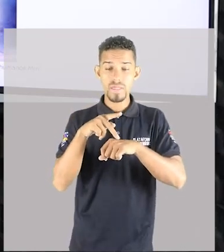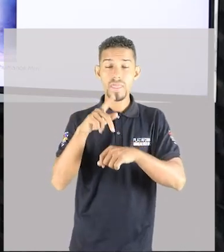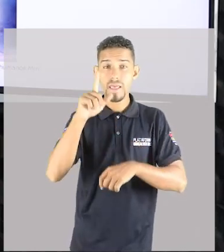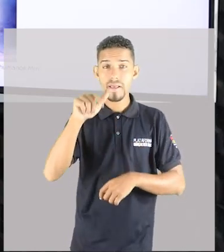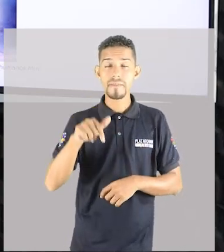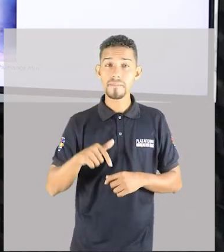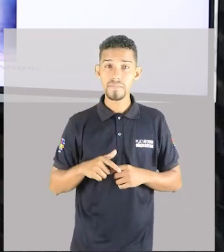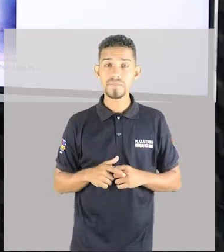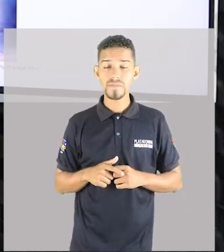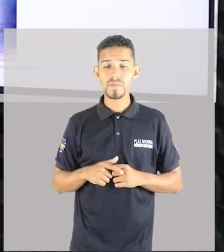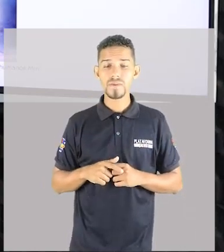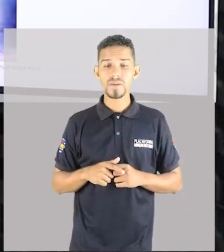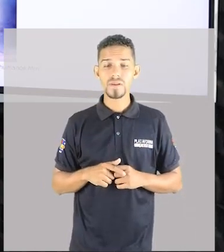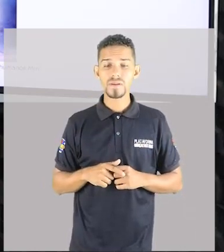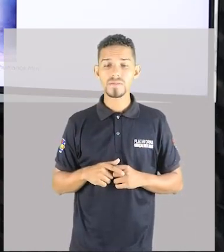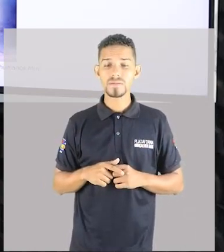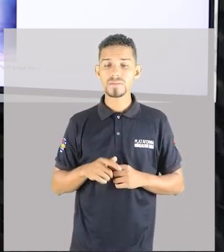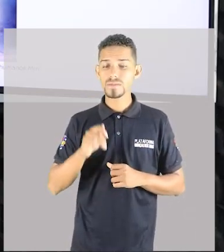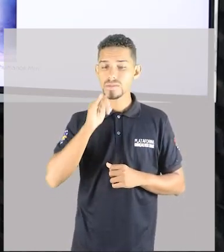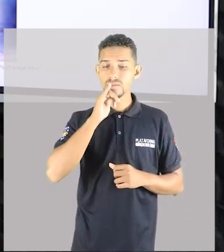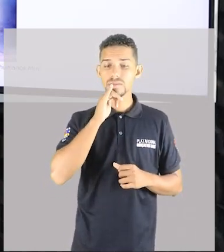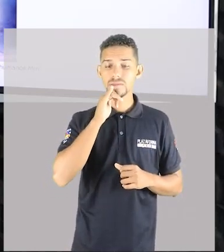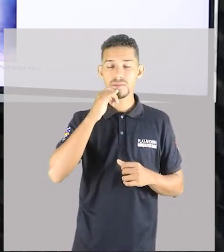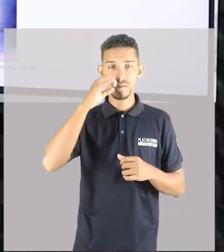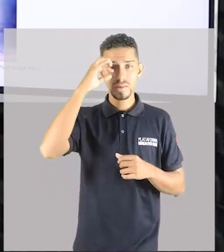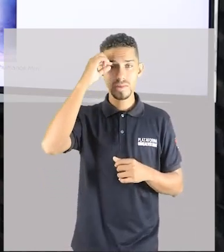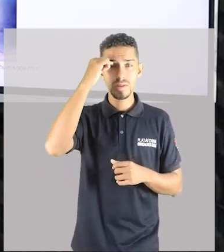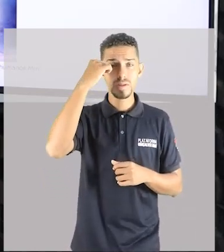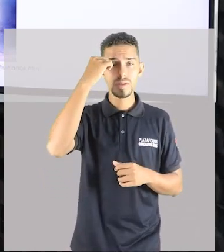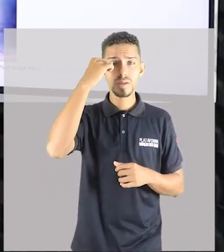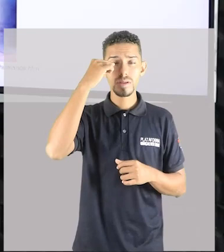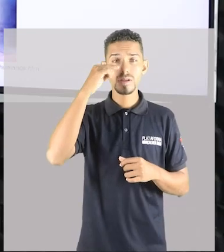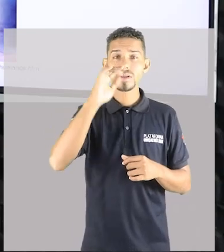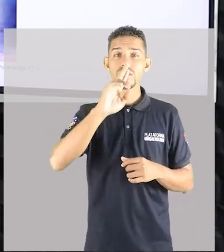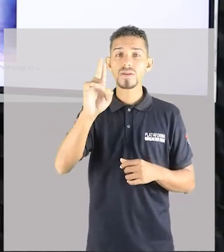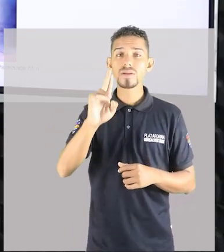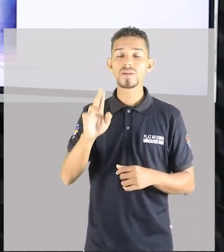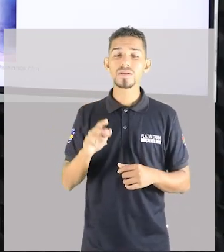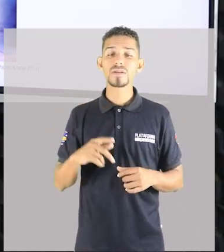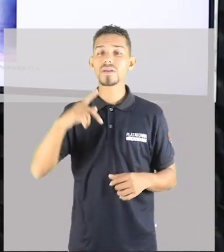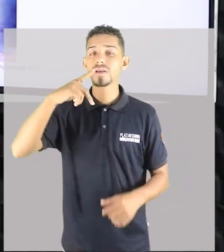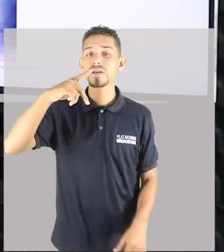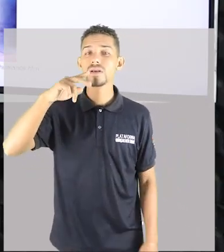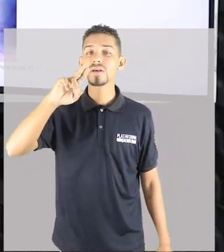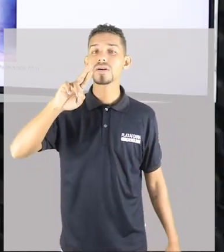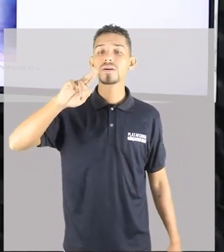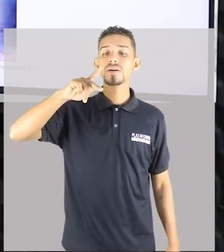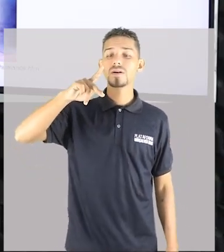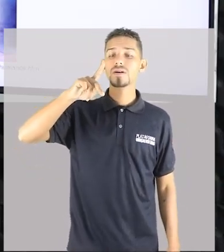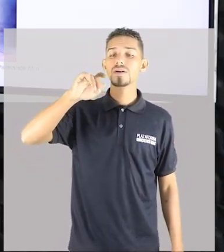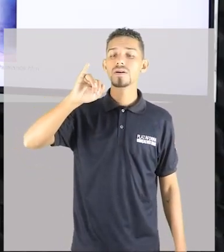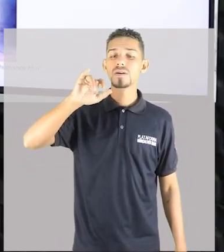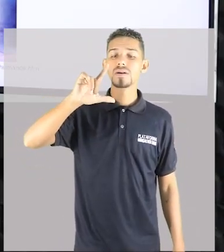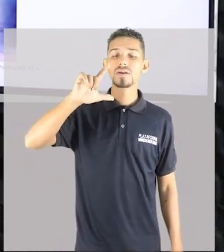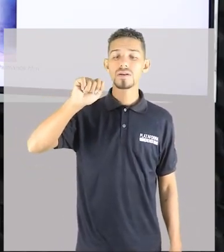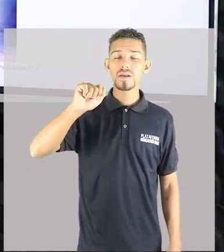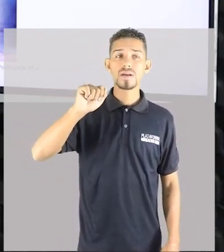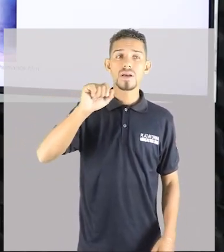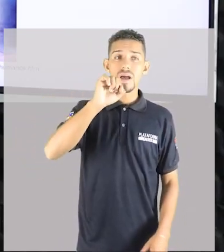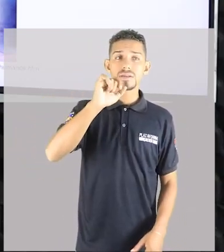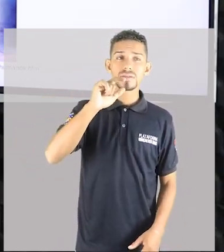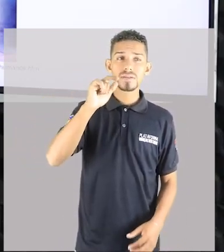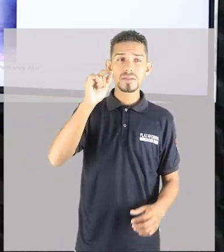é a janela de entrada do olho. Como é o nome dela? Pupila. Se tem pouca luz